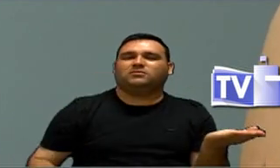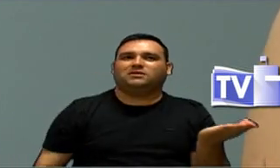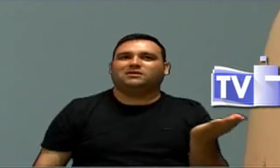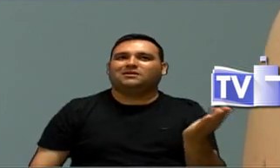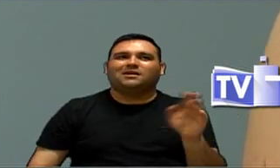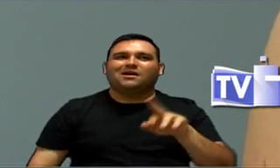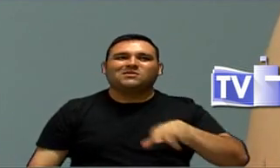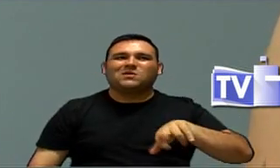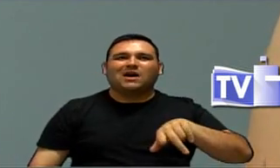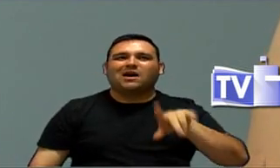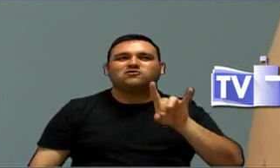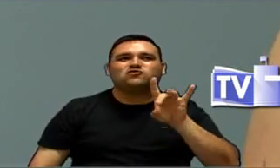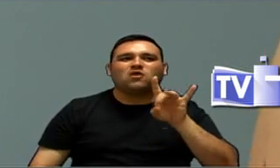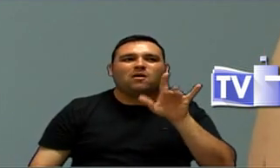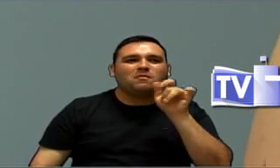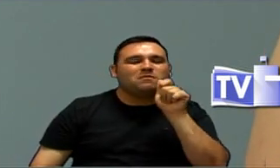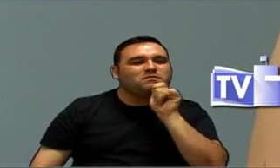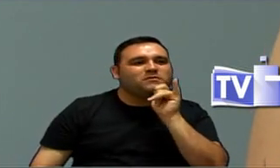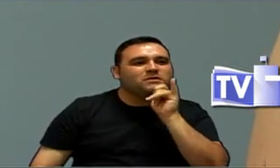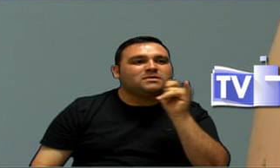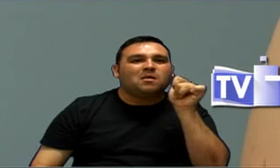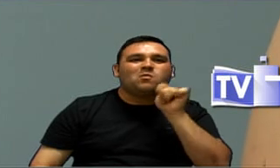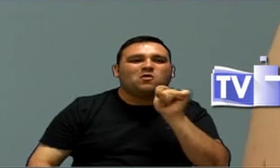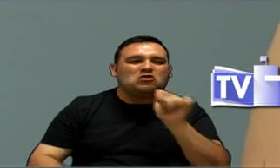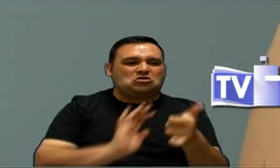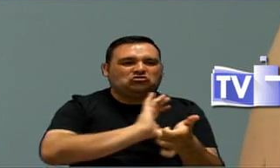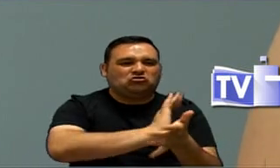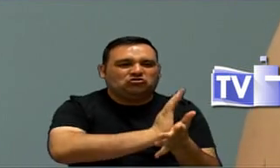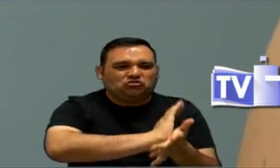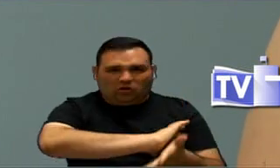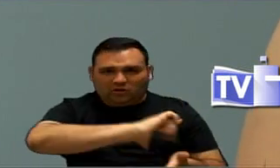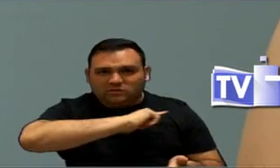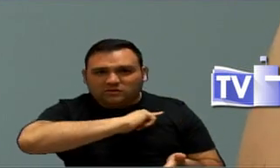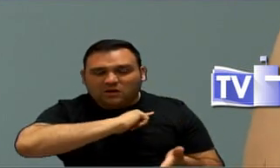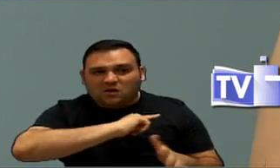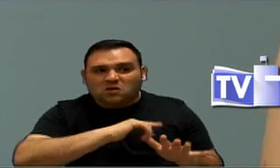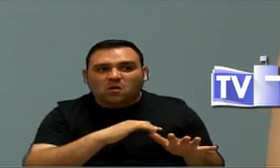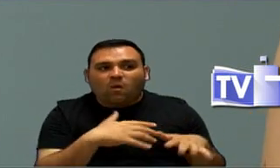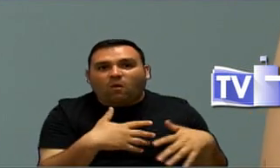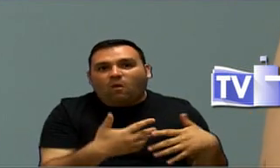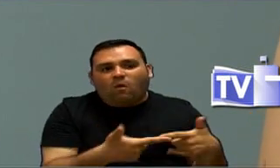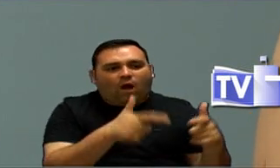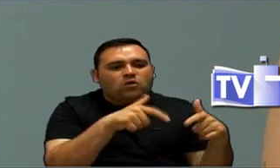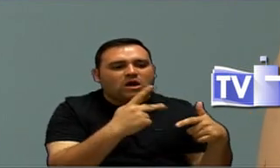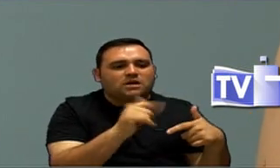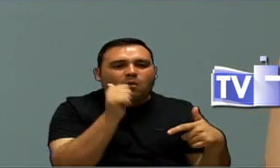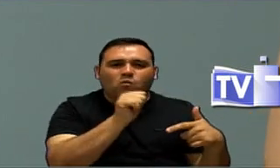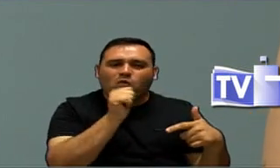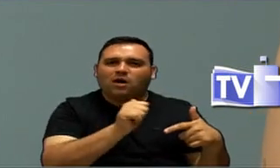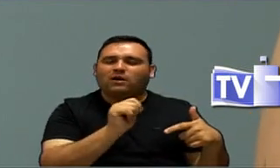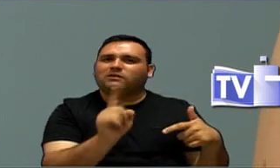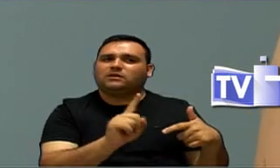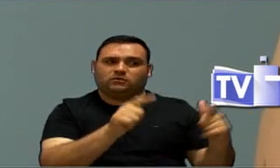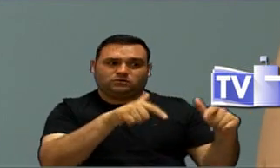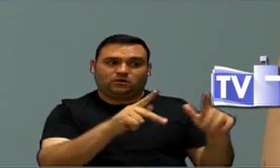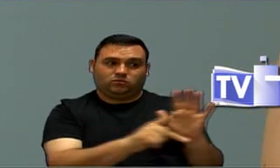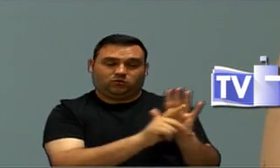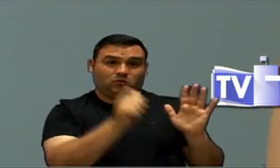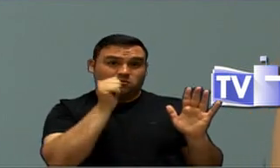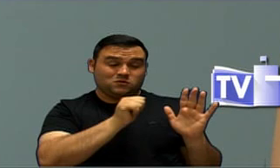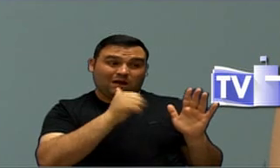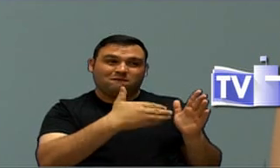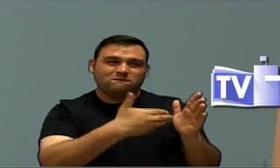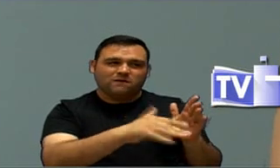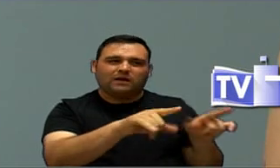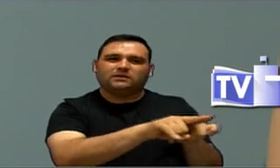vai ter apenas a ver com a questão de se a mulher está sendo oprimida no sentido de você tem esse lugar de mulher, então você tem esse lugar de mulher, você também vai